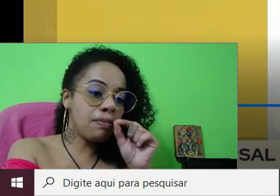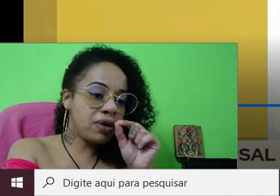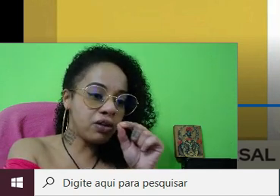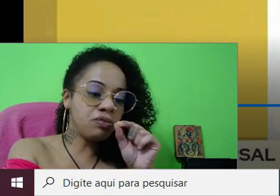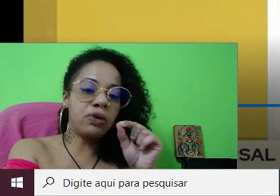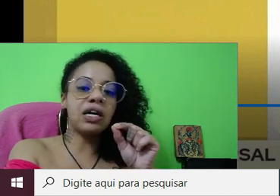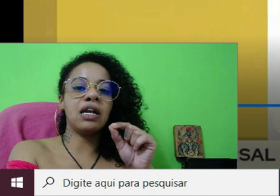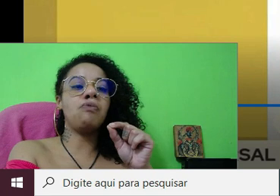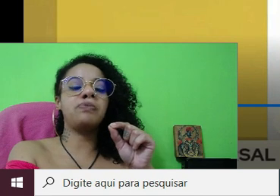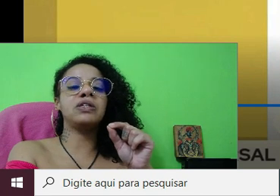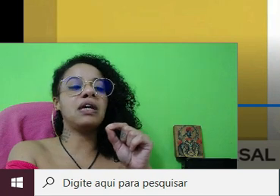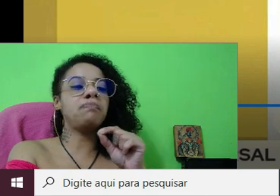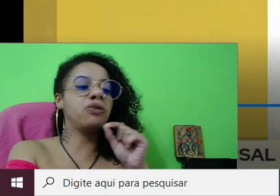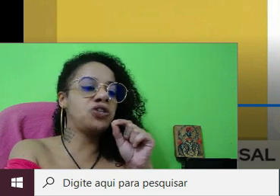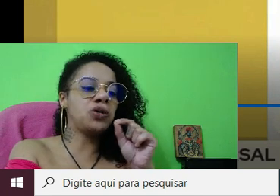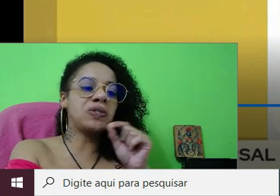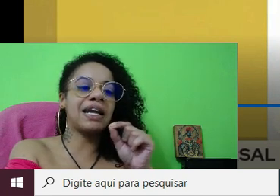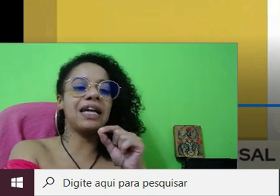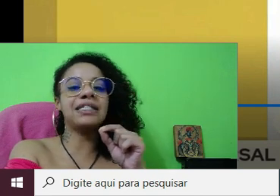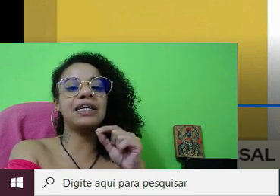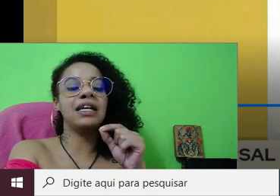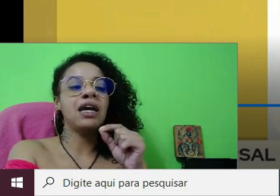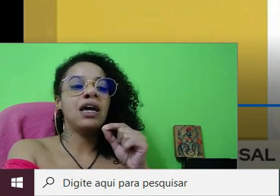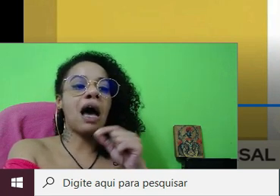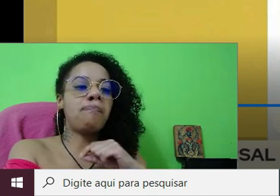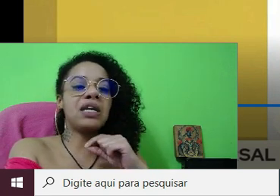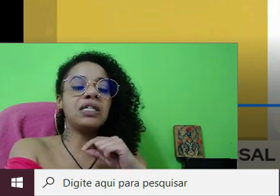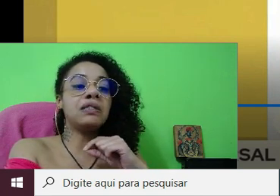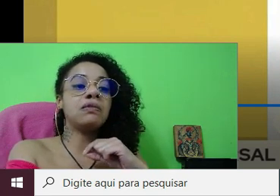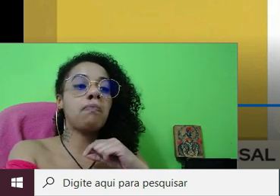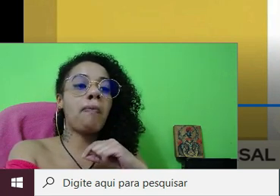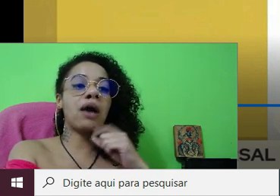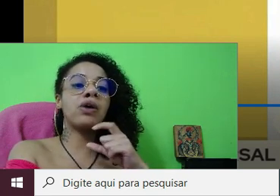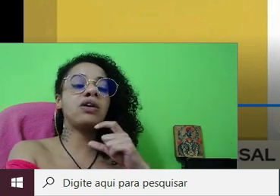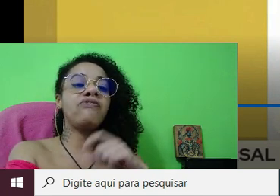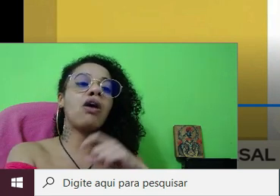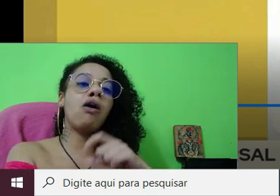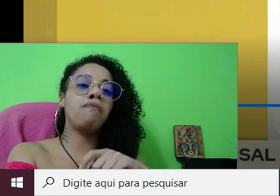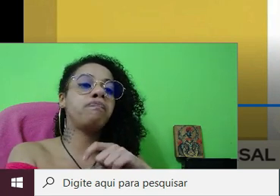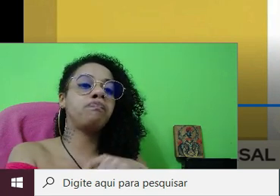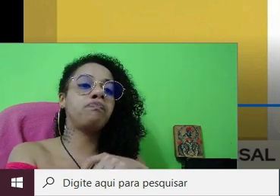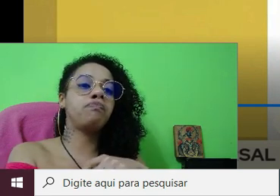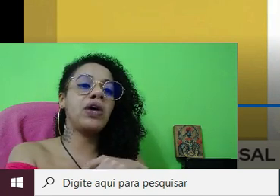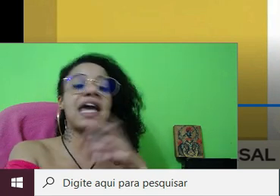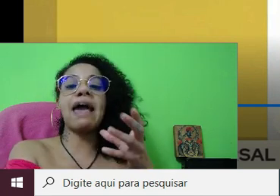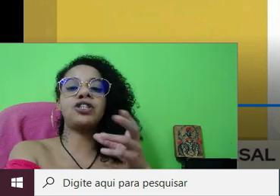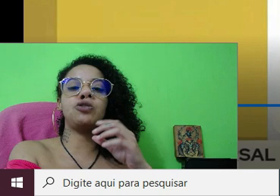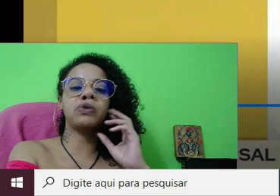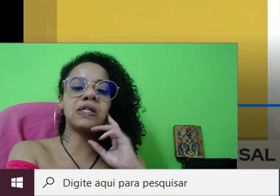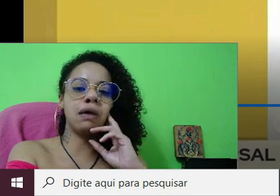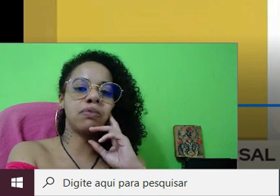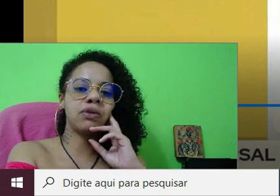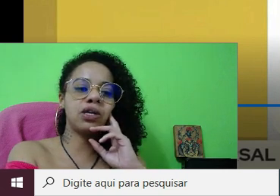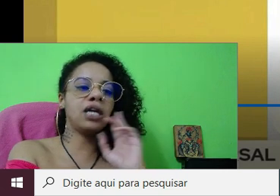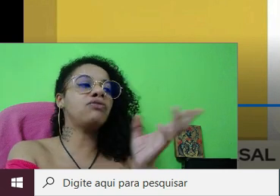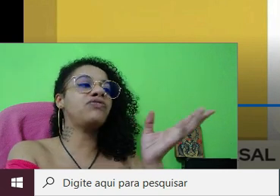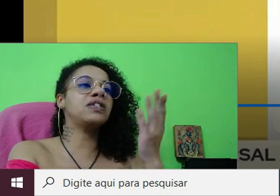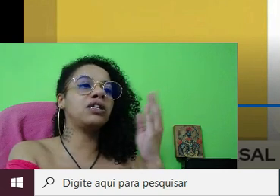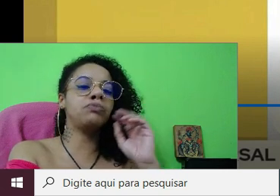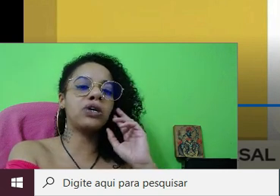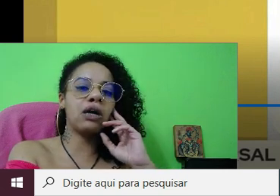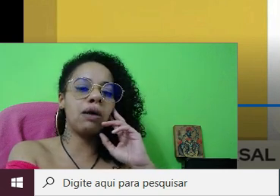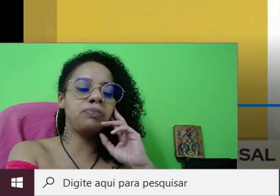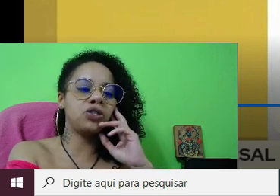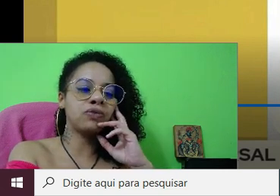olha o tamanho do meu canal por exemplo de outros canais que apenas pegam aqui por exemplo que